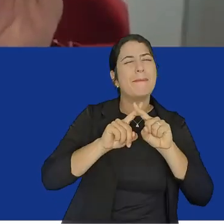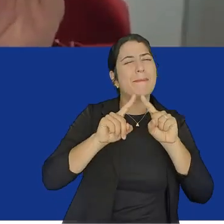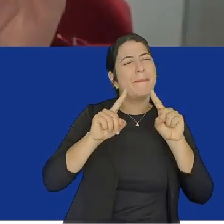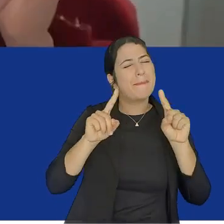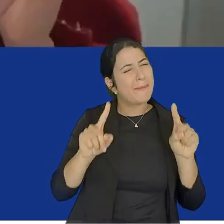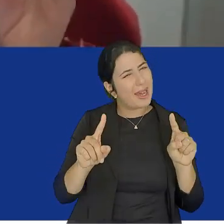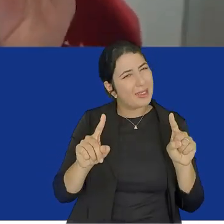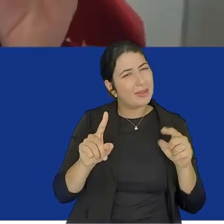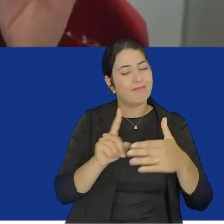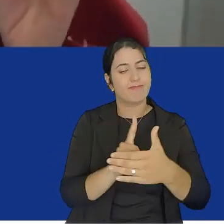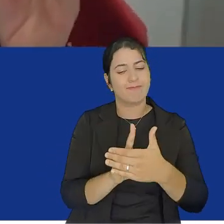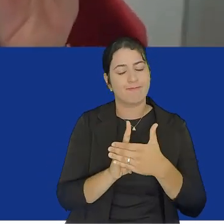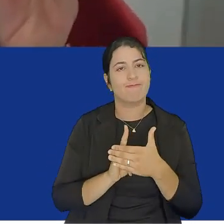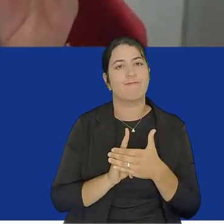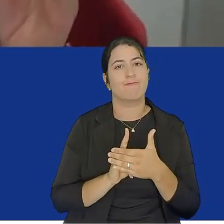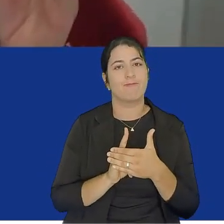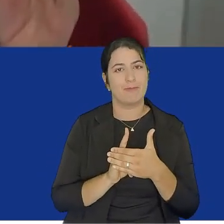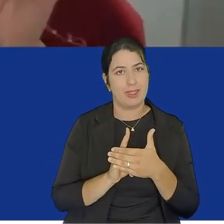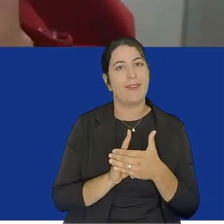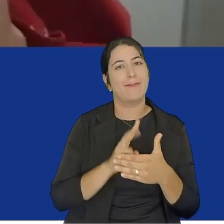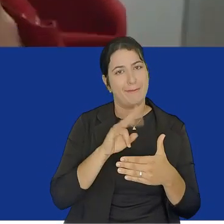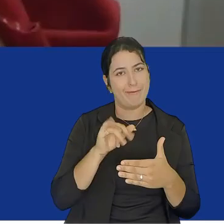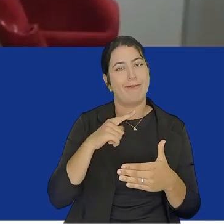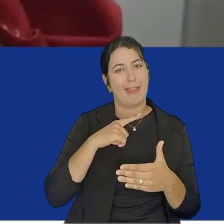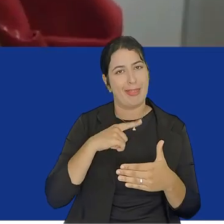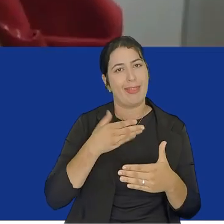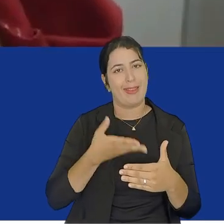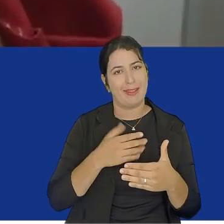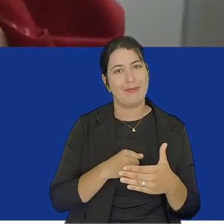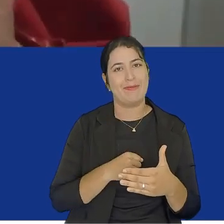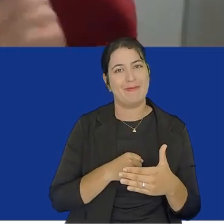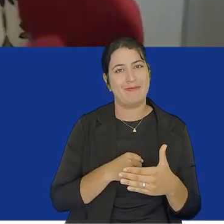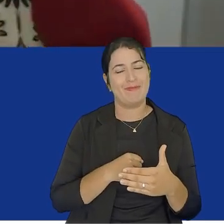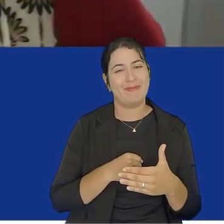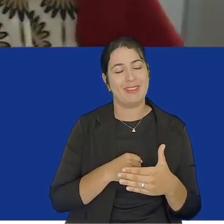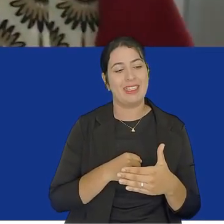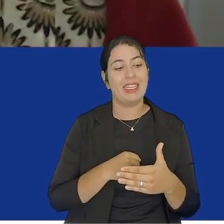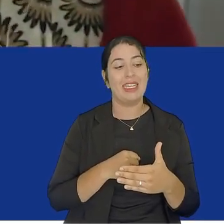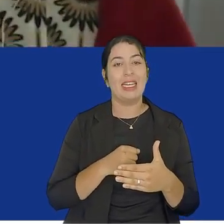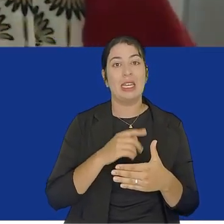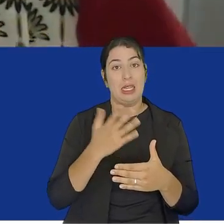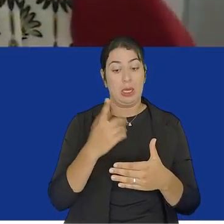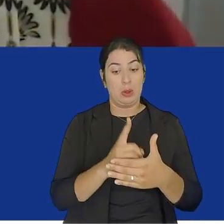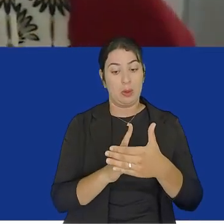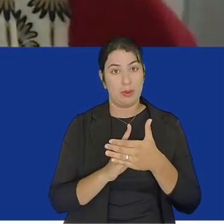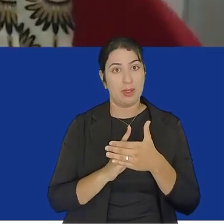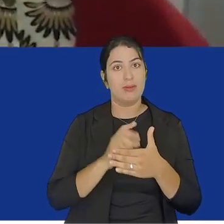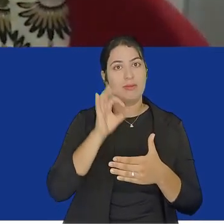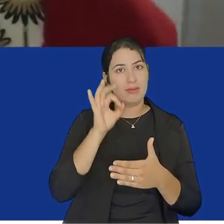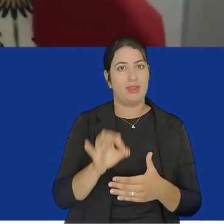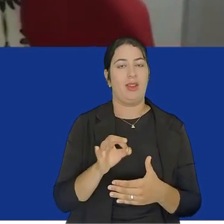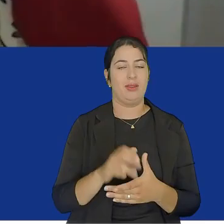Acolhimento é bastante coisa. Eu sou de uma época aí da Justiça Federal de São Paulo que a gente recebeu um